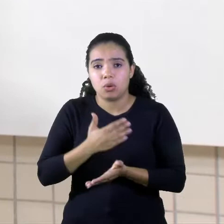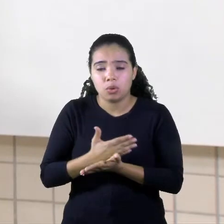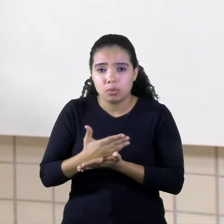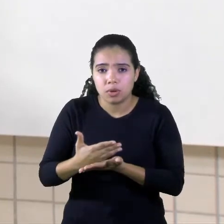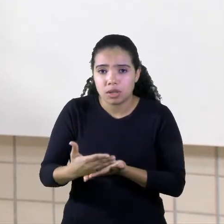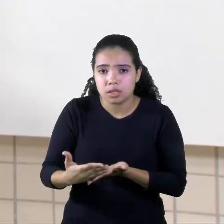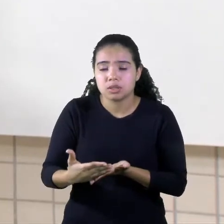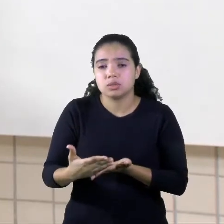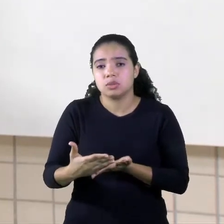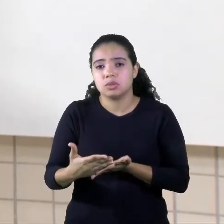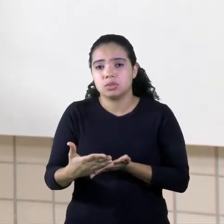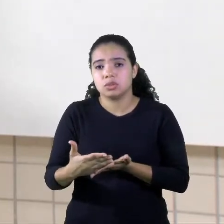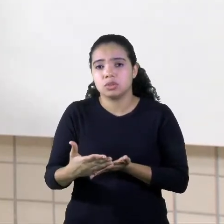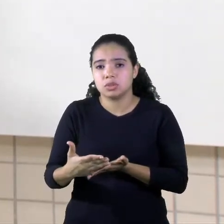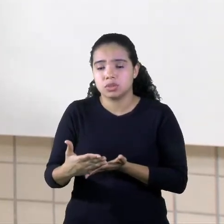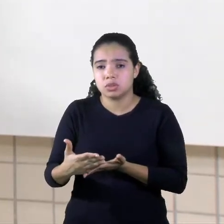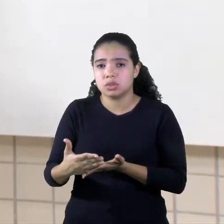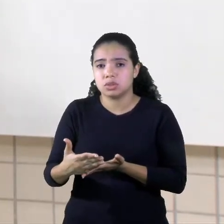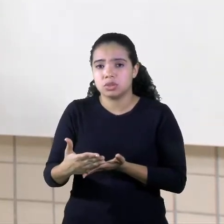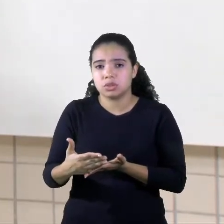continuou